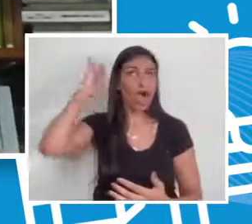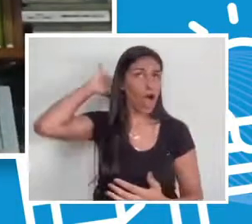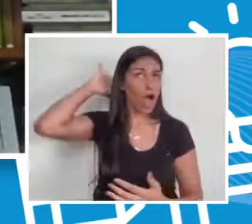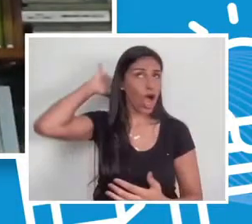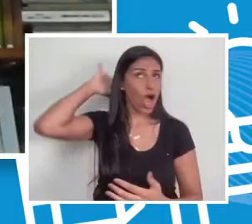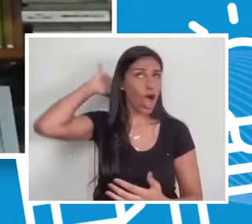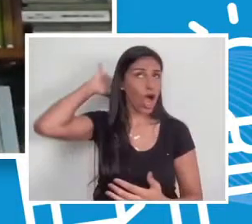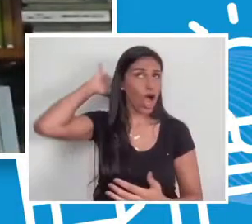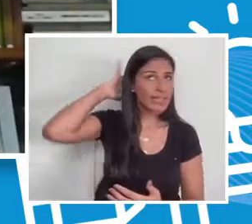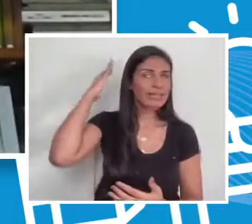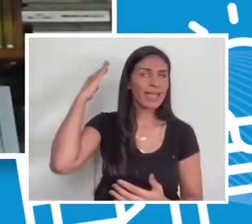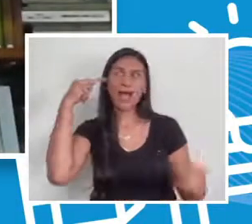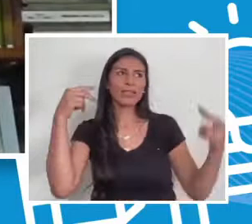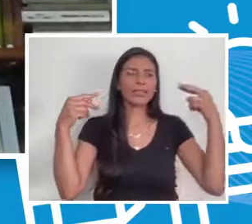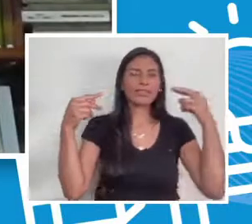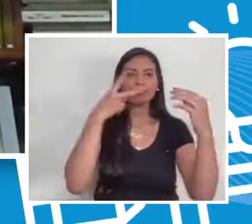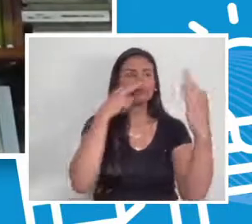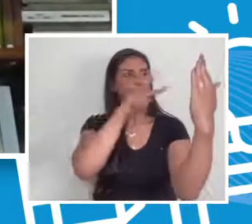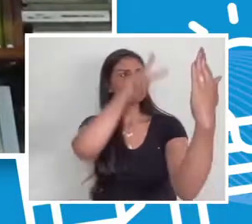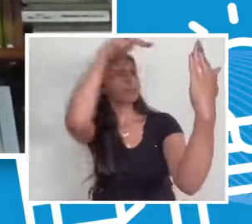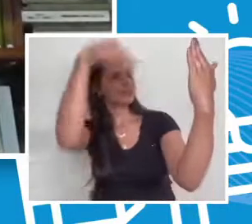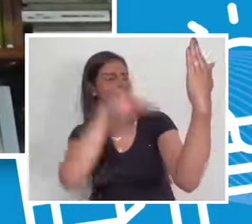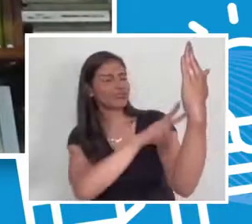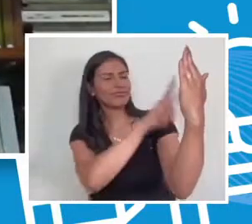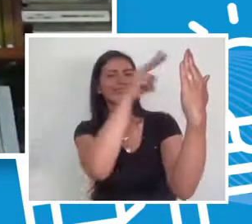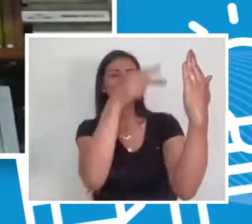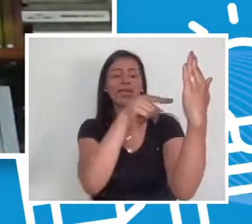isso é biologicamente importante, porque